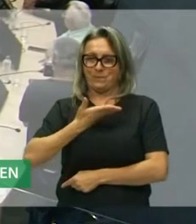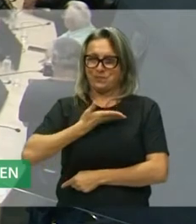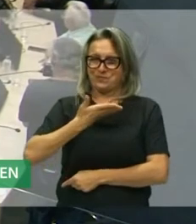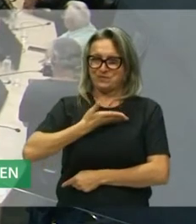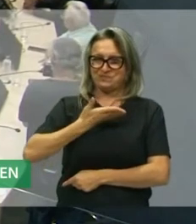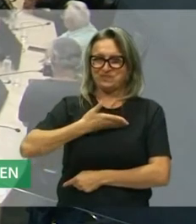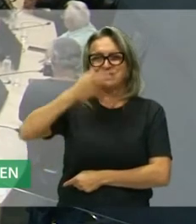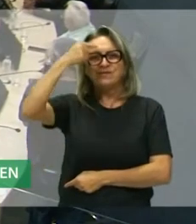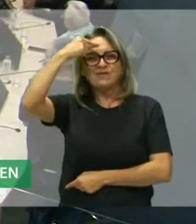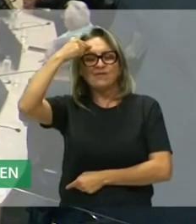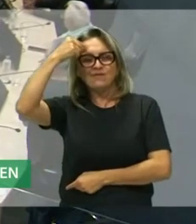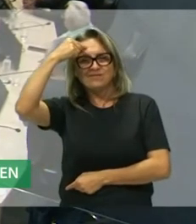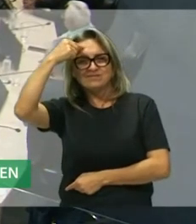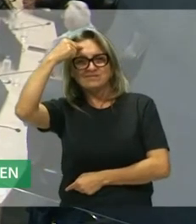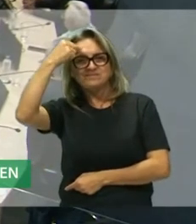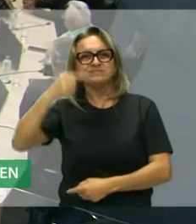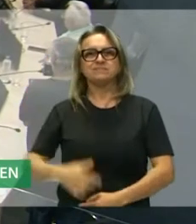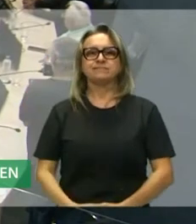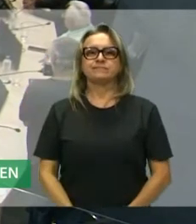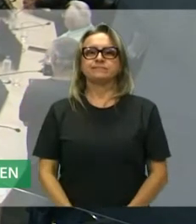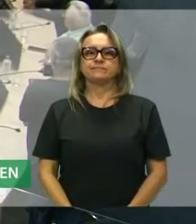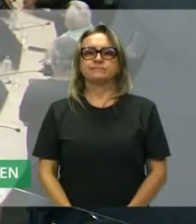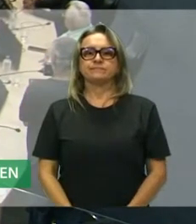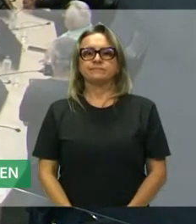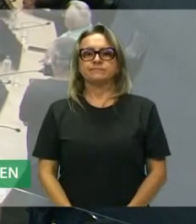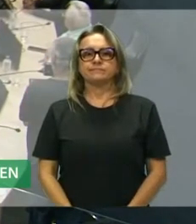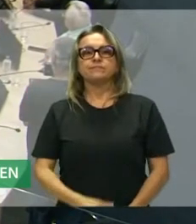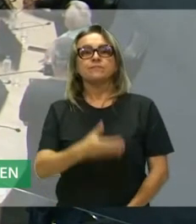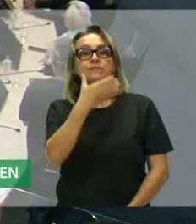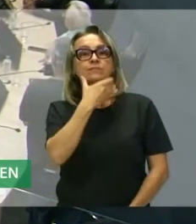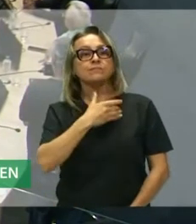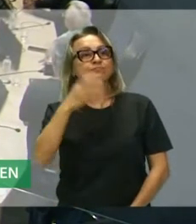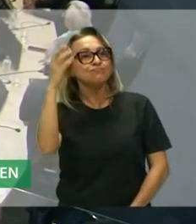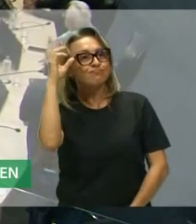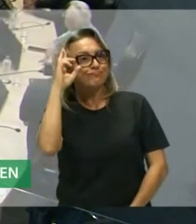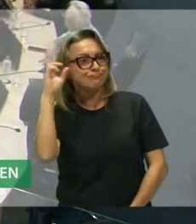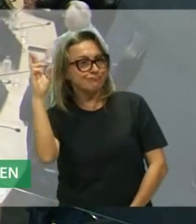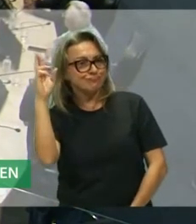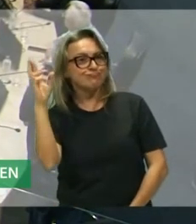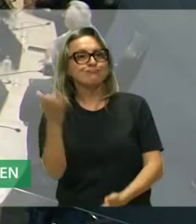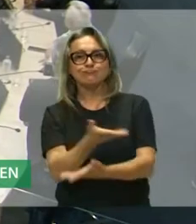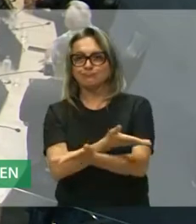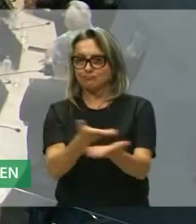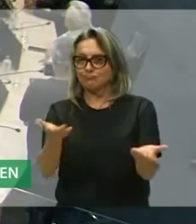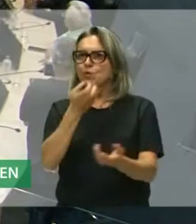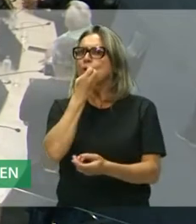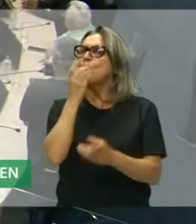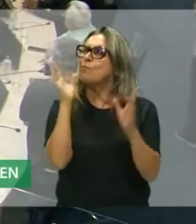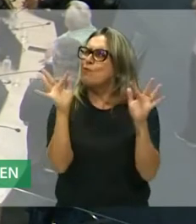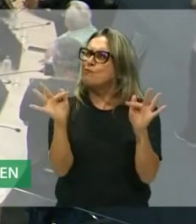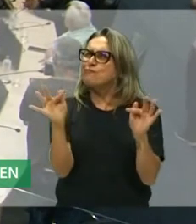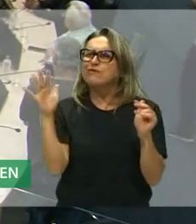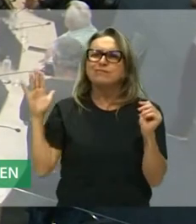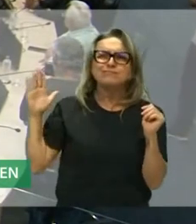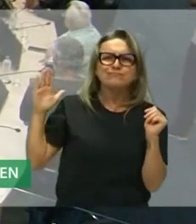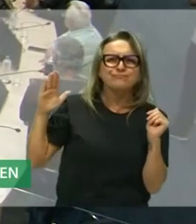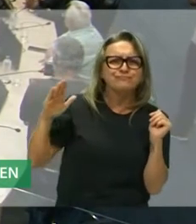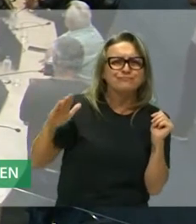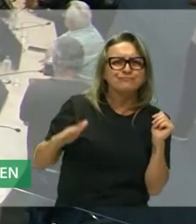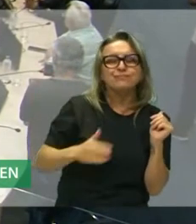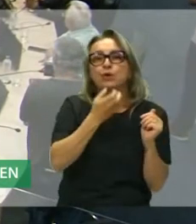Angioletti. Obrigado. Senhoras e senhores, um bom fim de tarde, um excelente início de noite a todos, né? Sejam muito